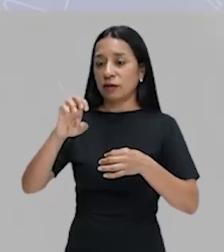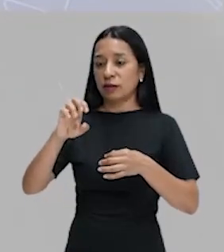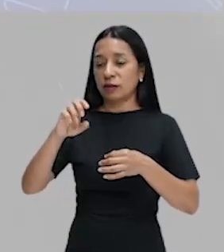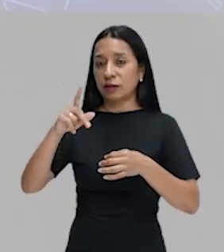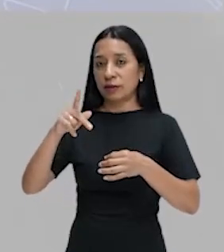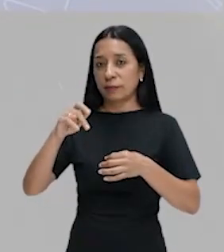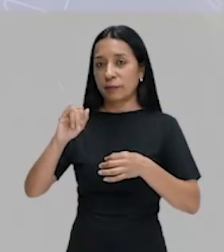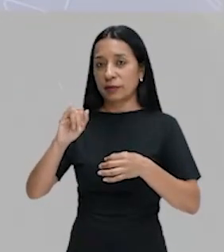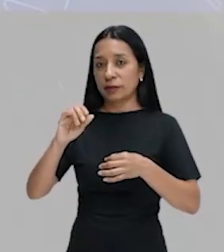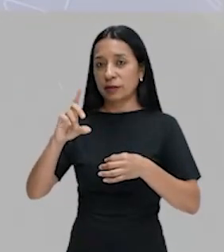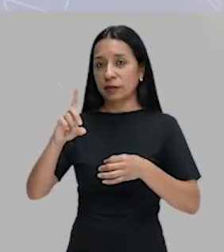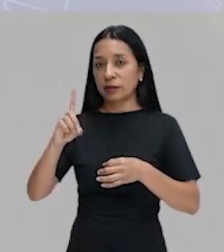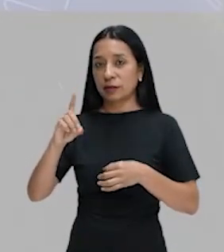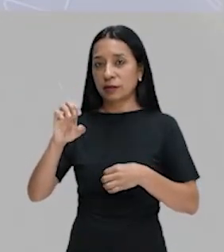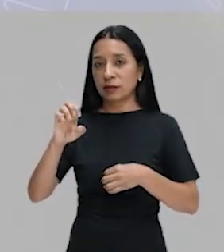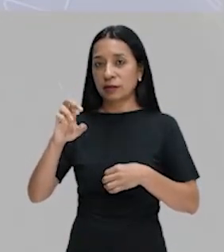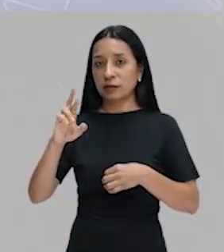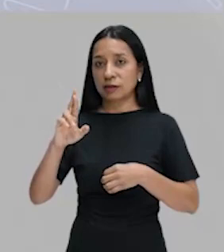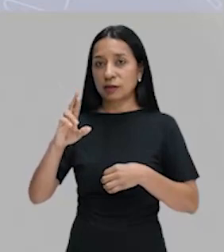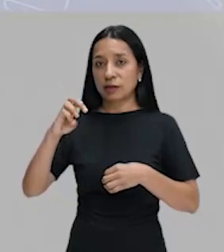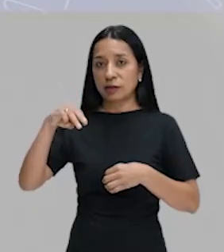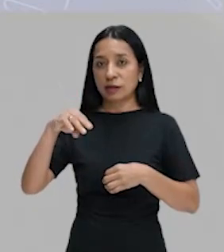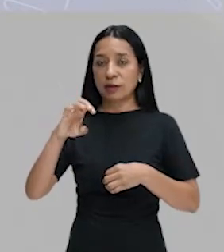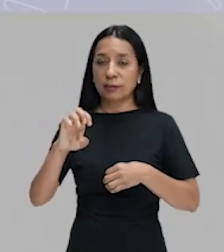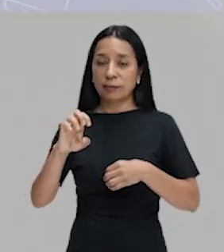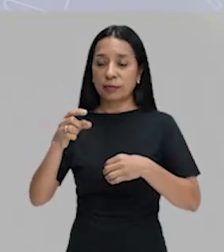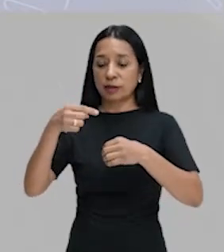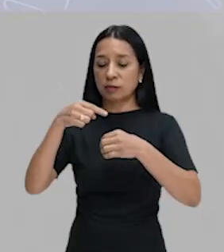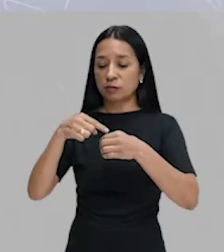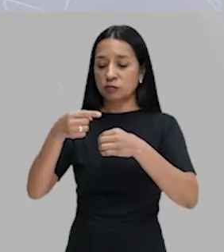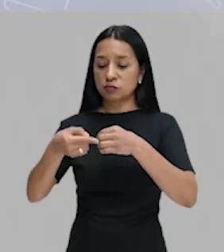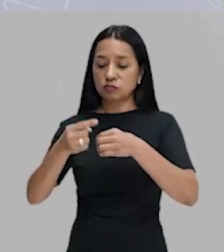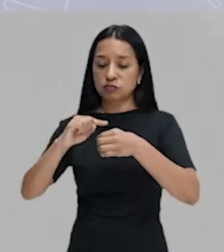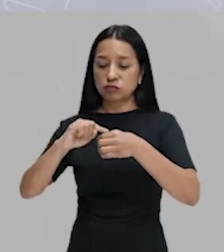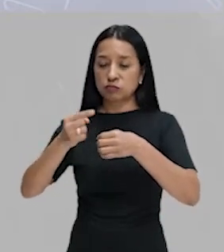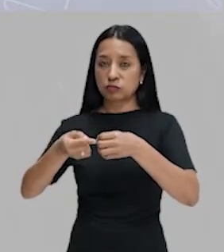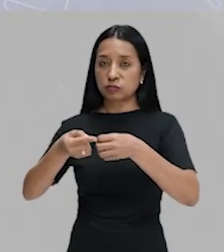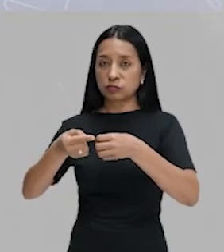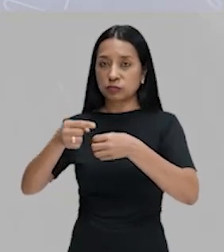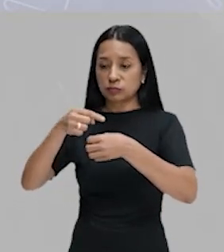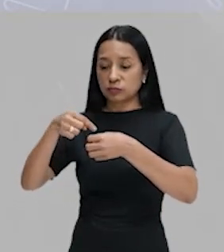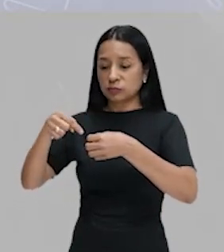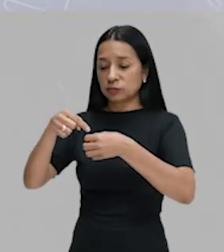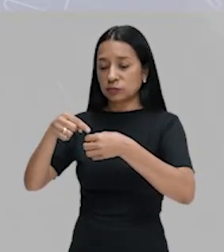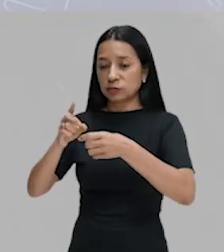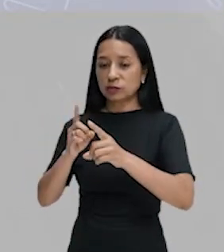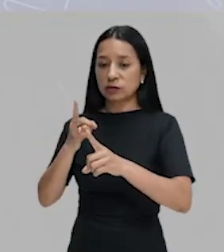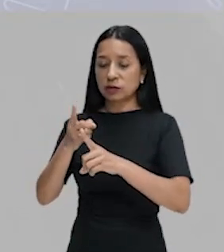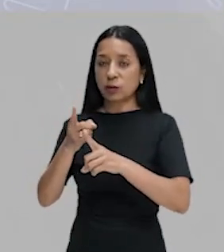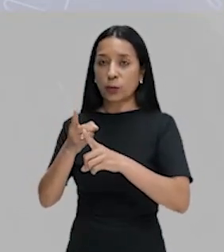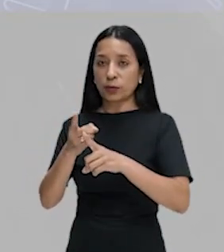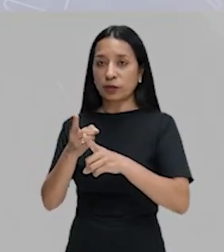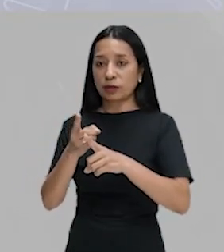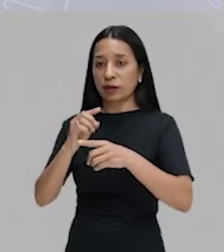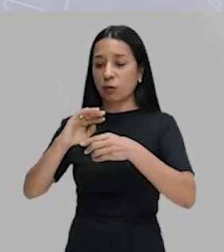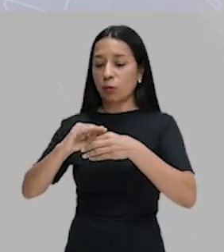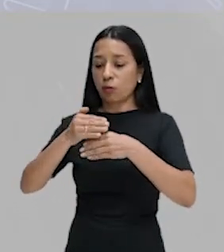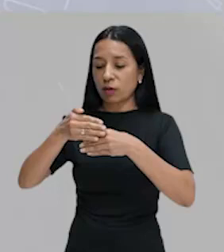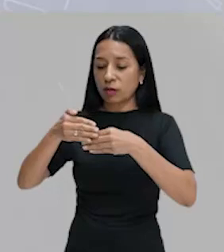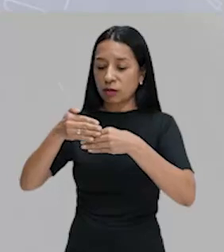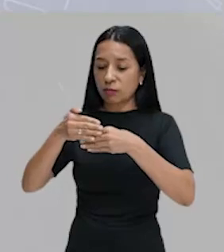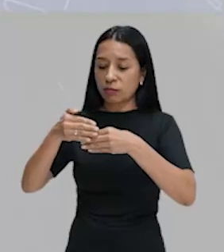parte aqui, ó. Entre a gastroderme e a epiderme, nós vamos encontrar uma